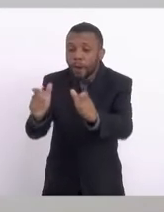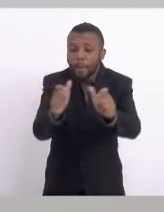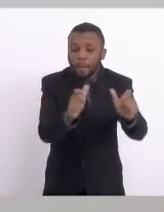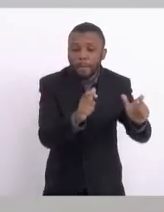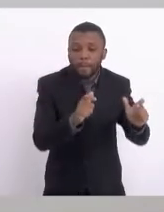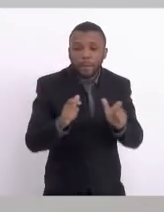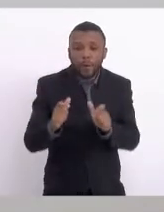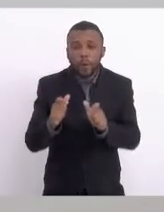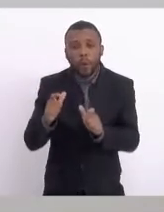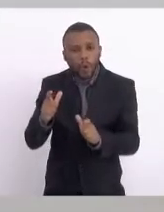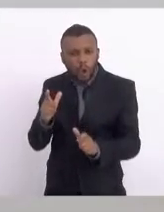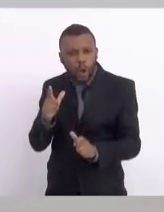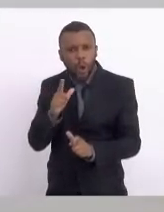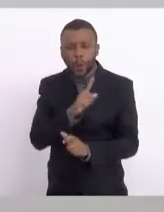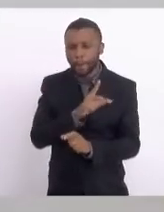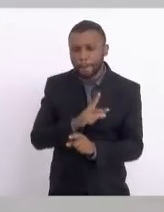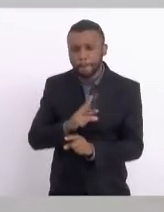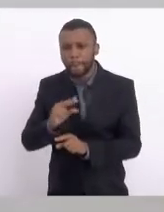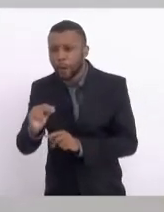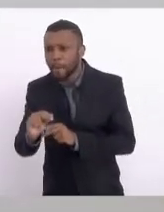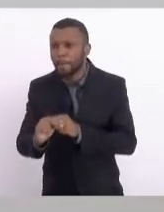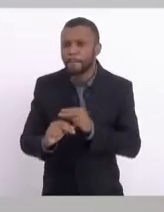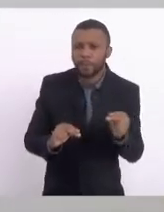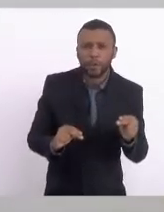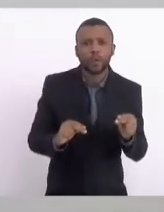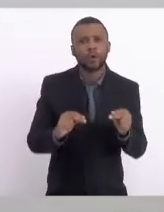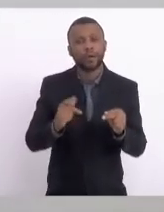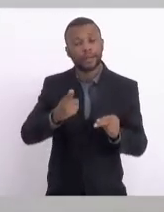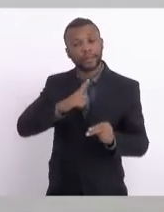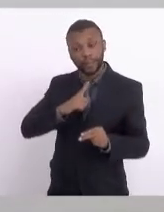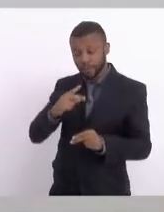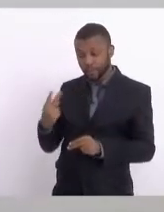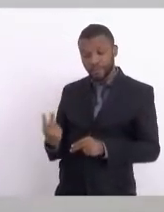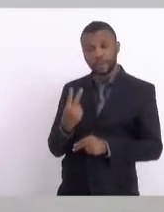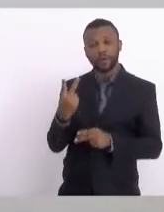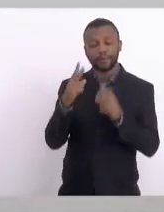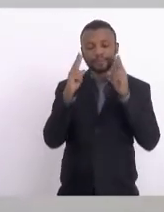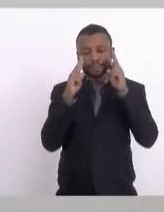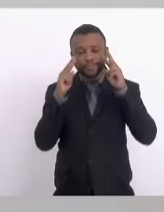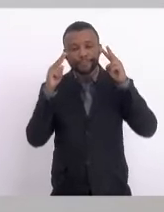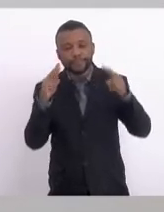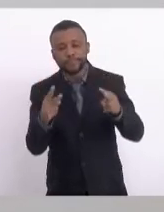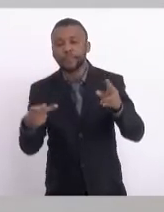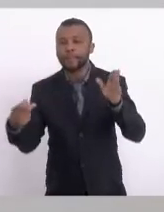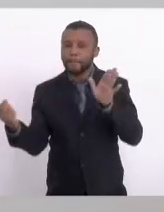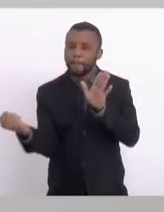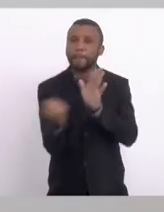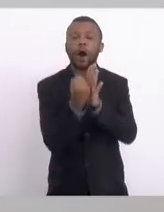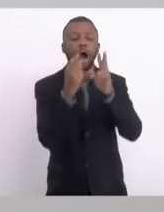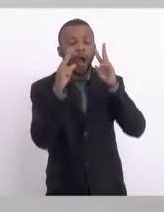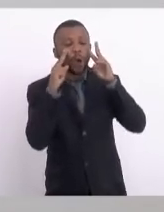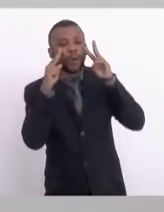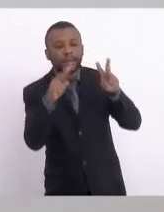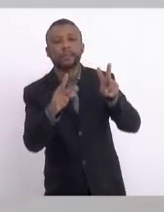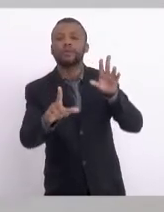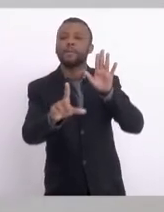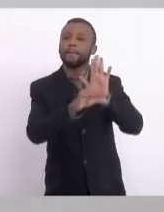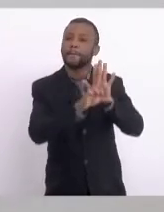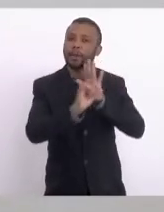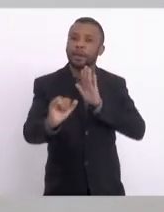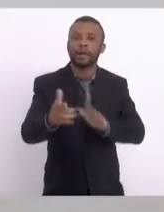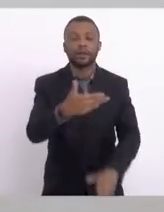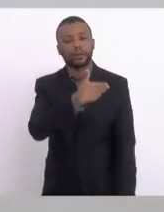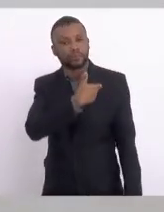conquistaram a prerrogativa de ter seus valores patrimoniais reconhecidos pelo